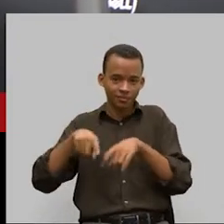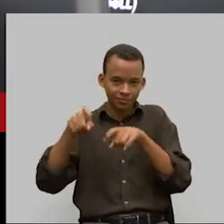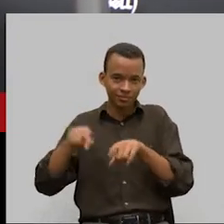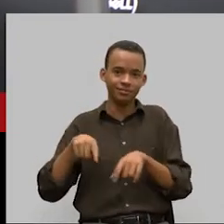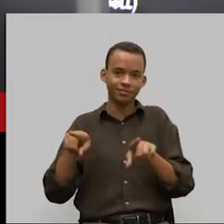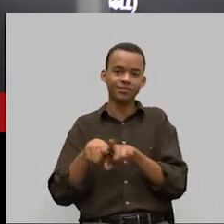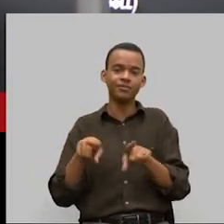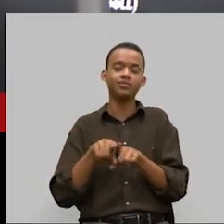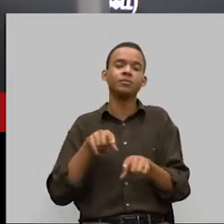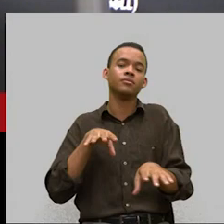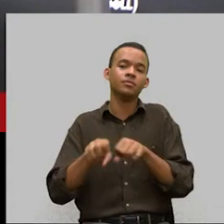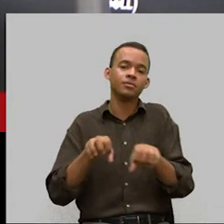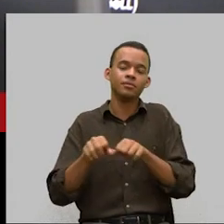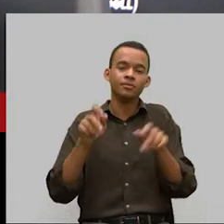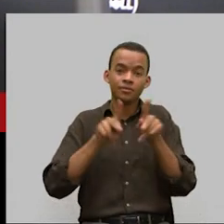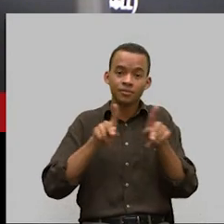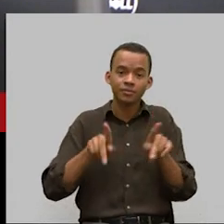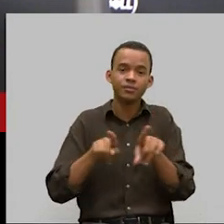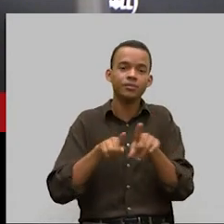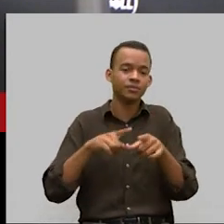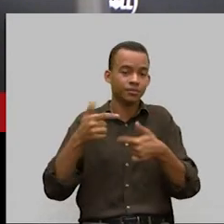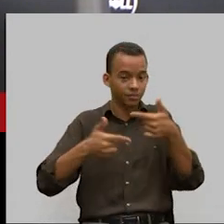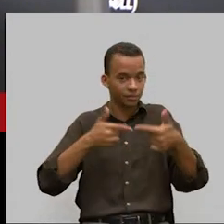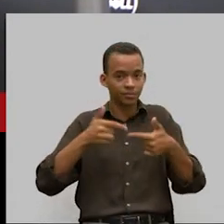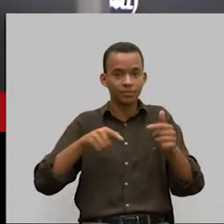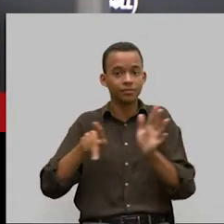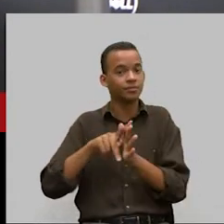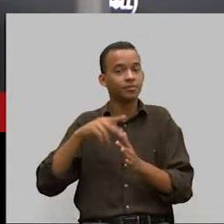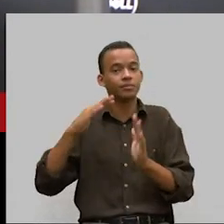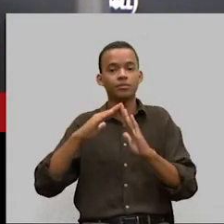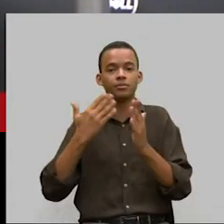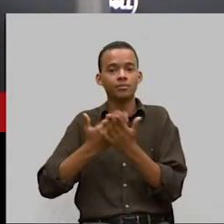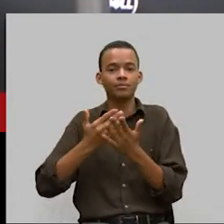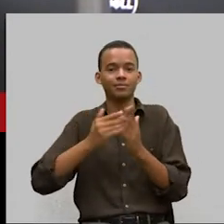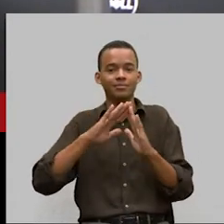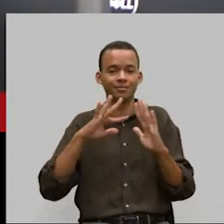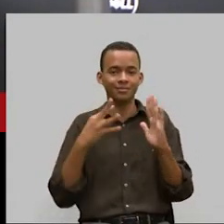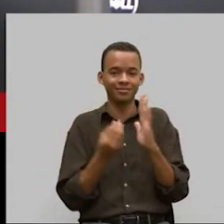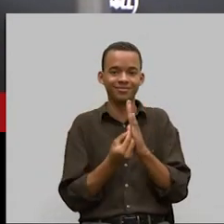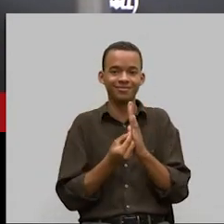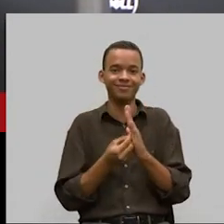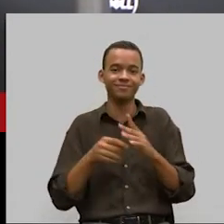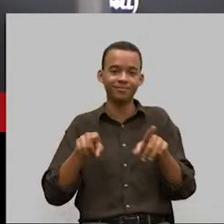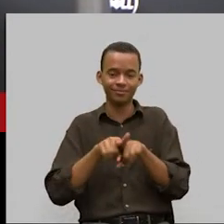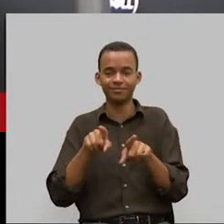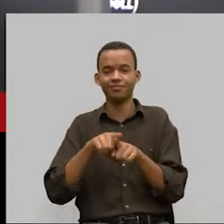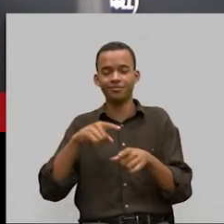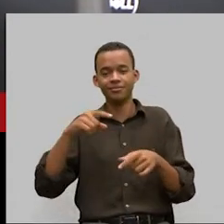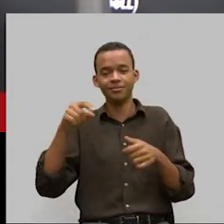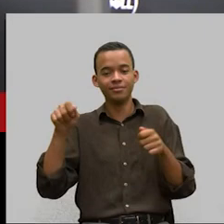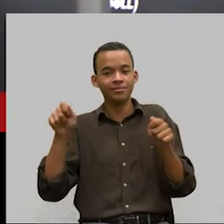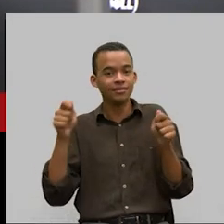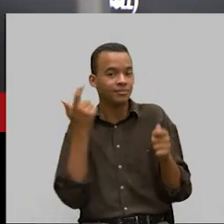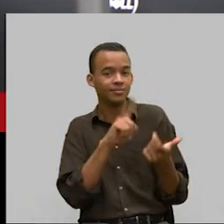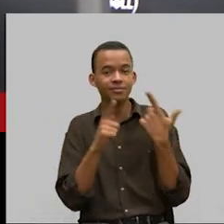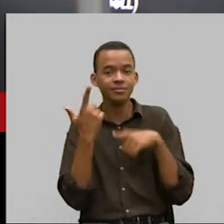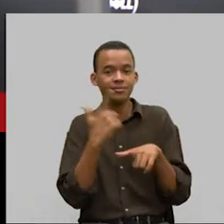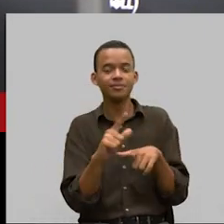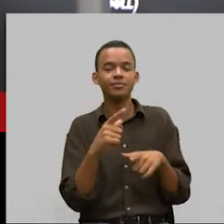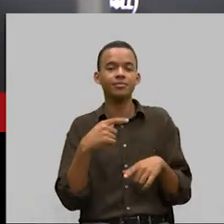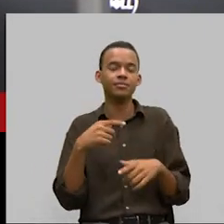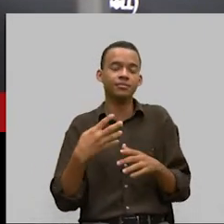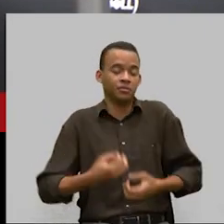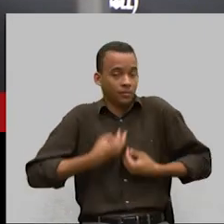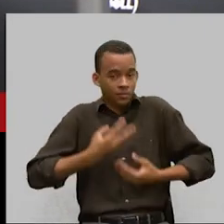né de professores né para trabalhar com a educação escolar quilombola e esses professores muitas vezes eles tendem a reproduzir um pouco do que eu li no